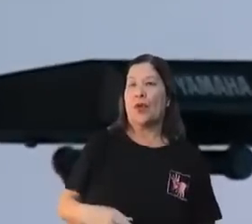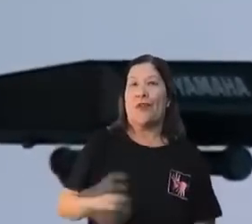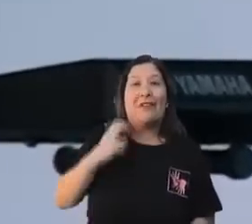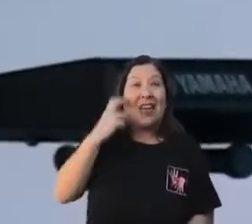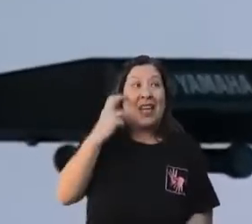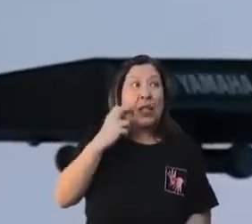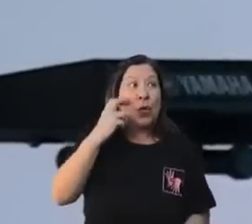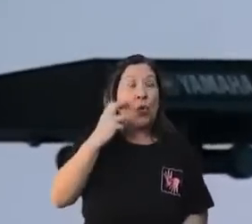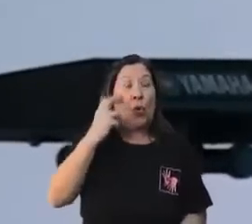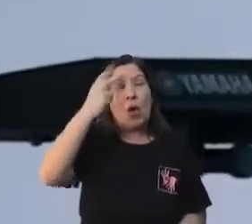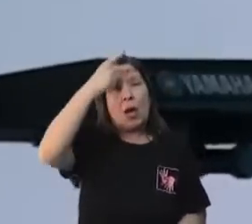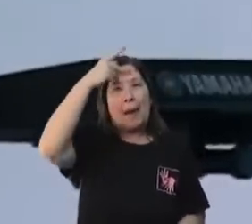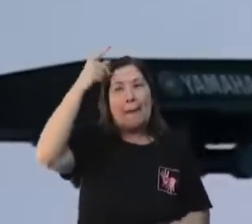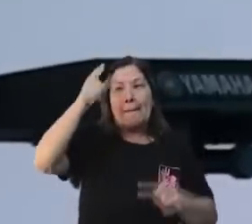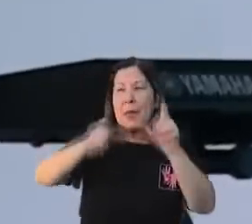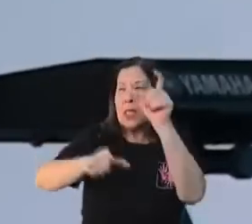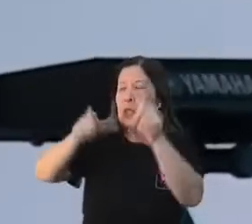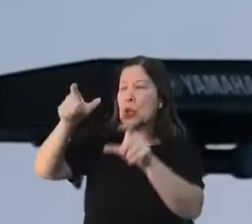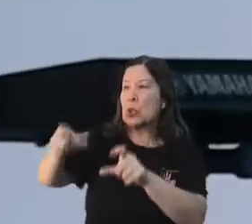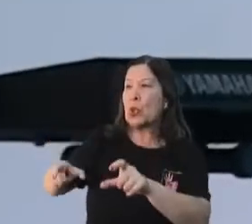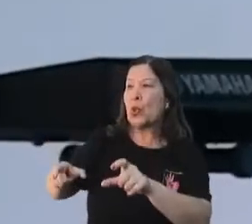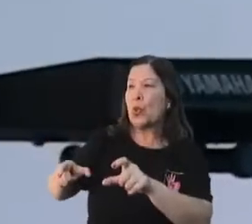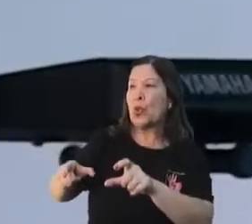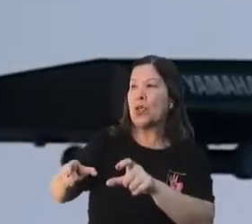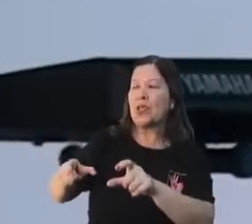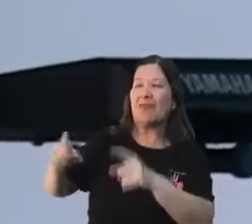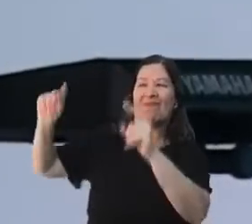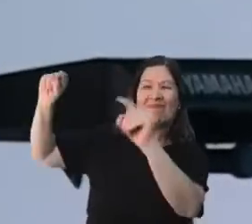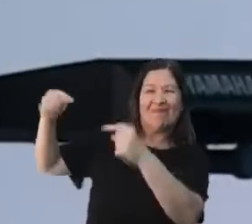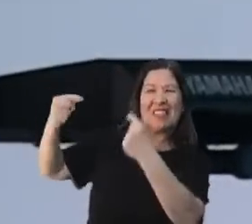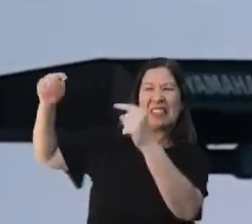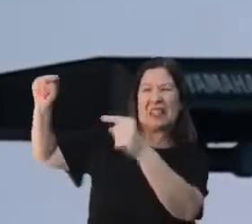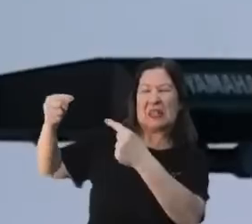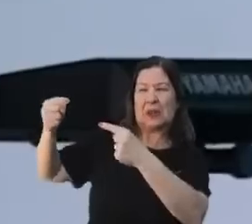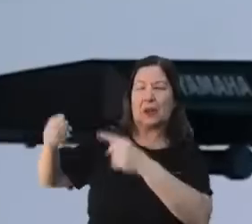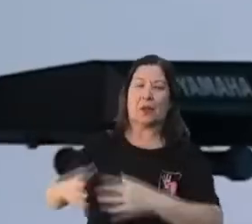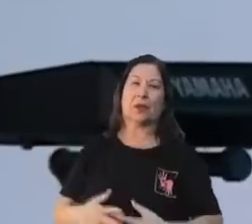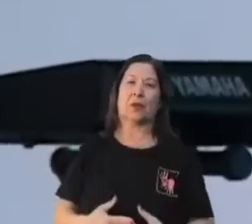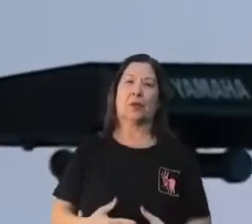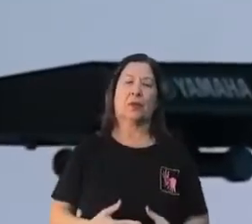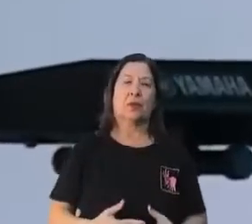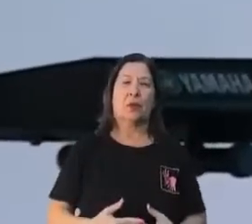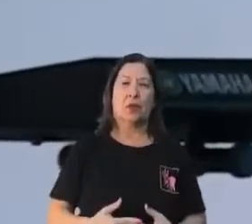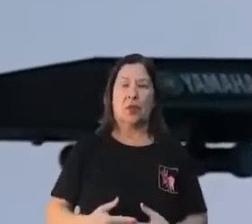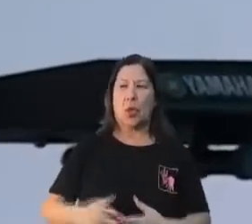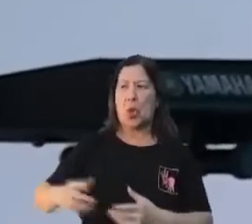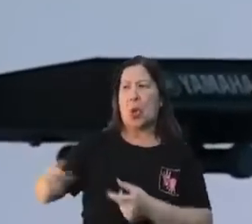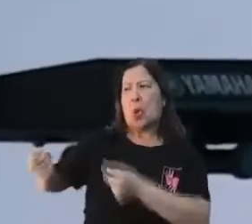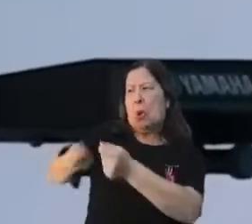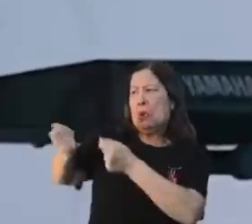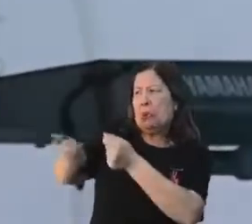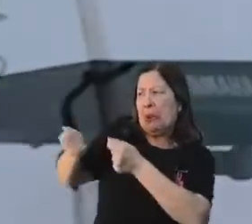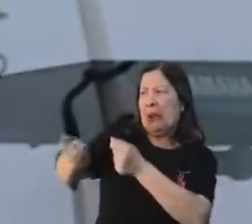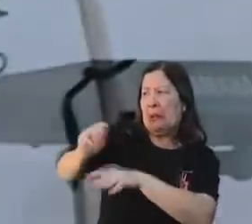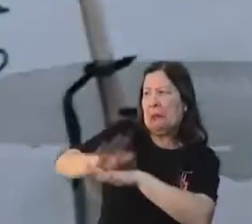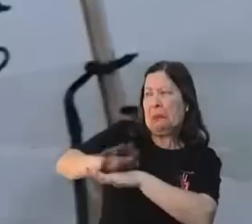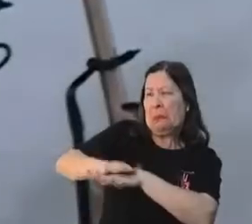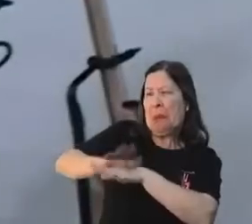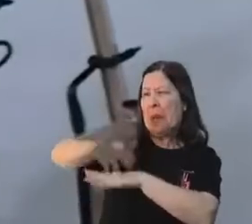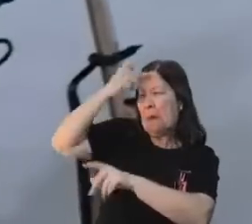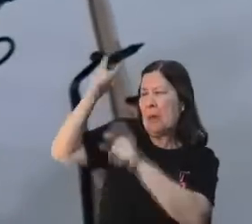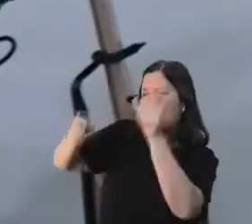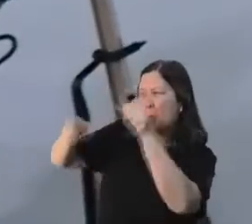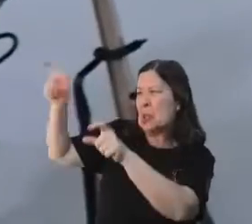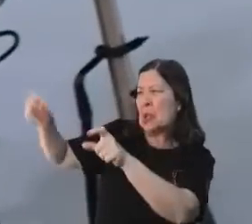Se eu choro, me censura. Se eu não choro, também me censura. E eu fico aí sendo controlado, porque que as pessoas pensam, ou acham, ou vão dizer,